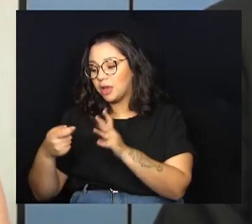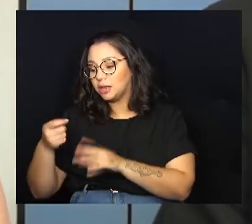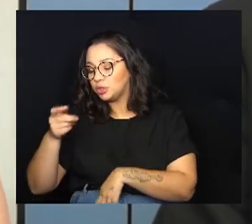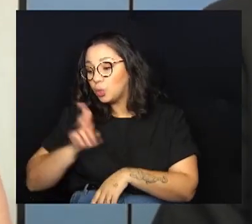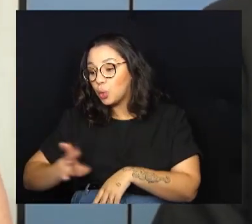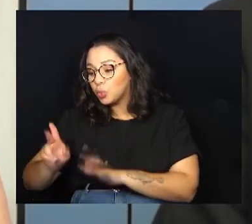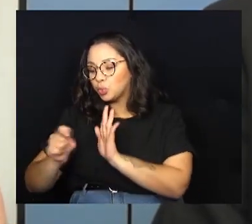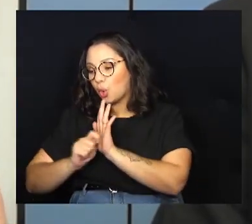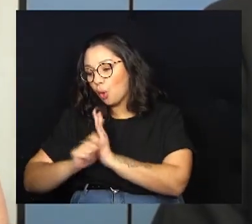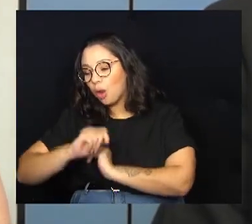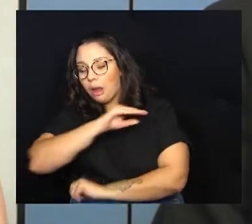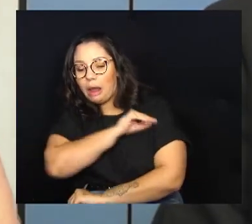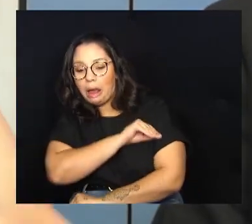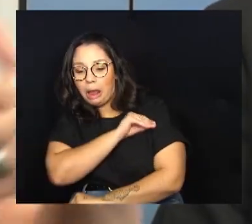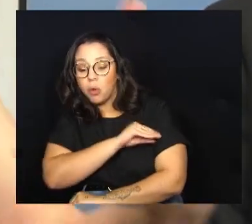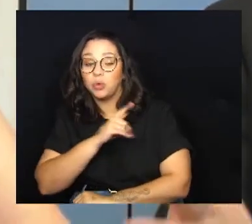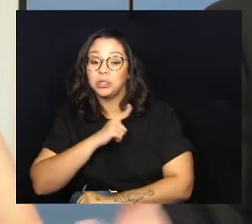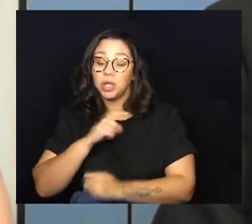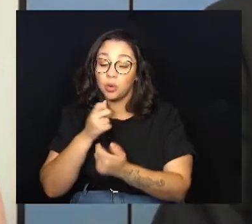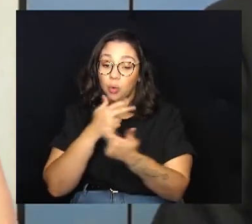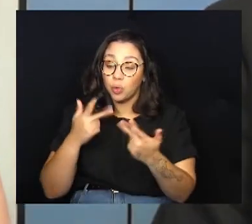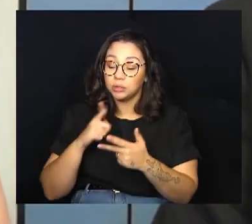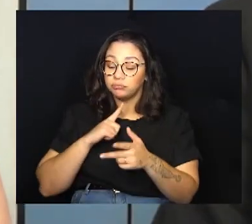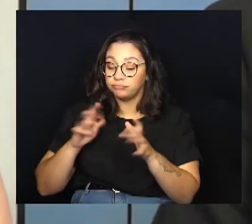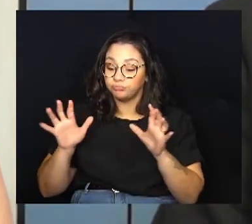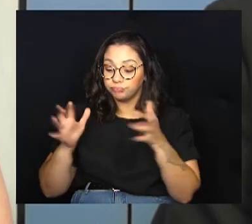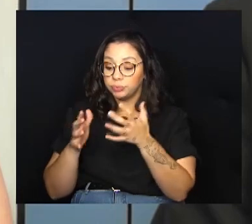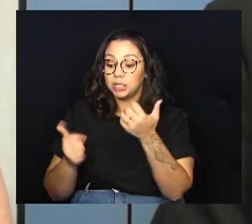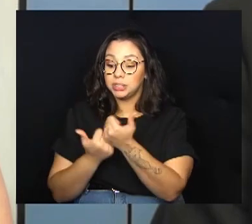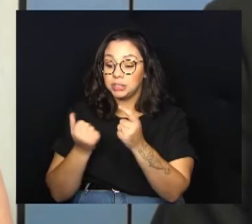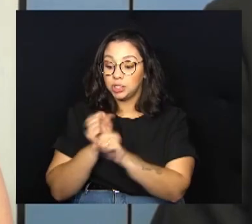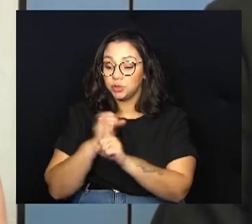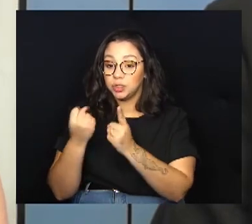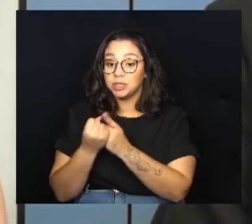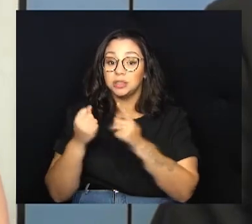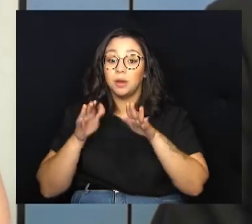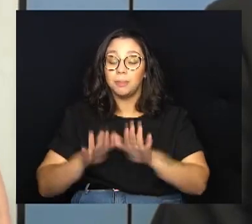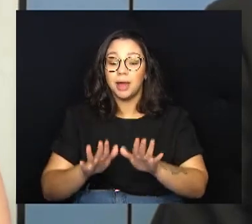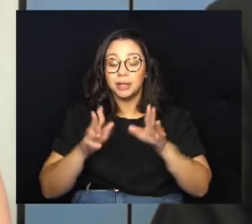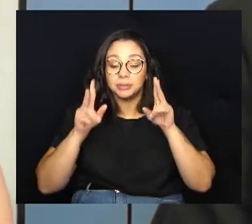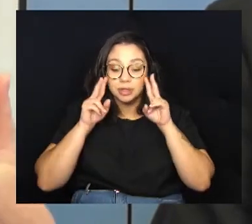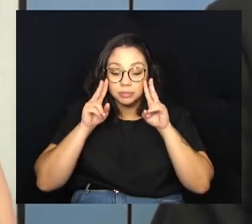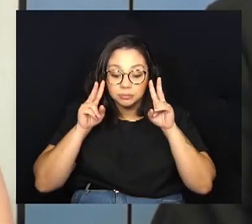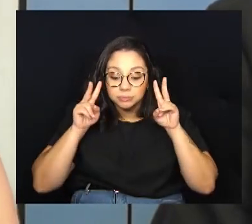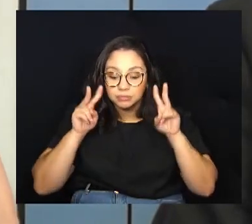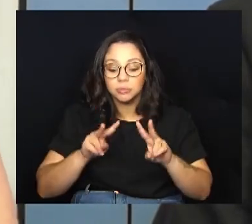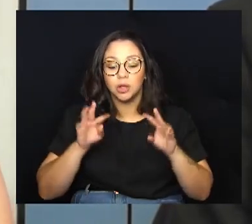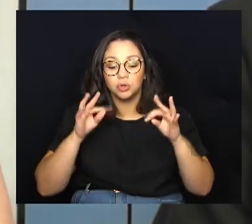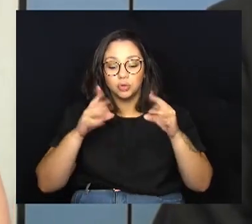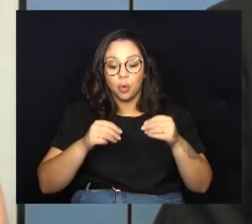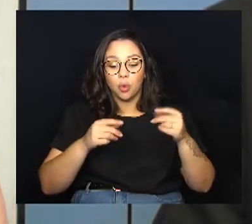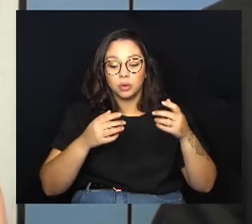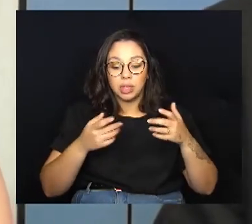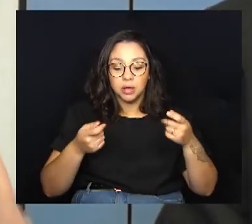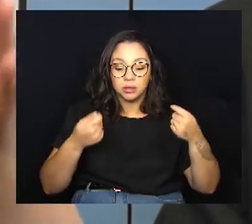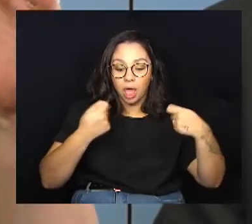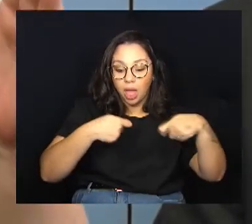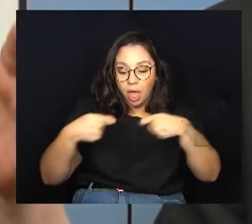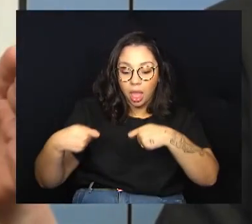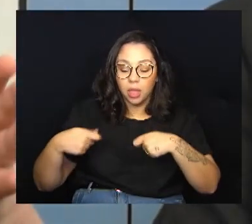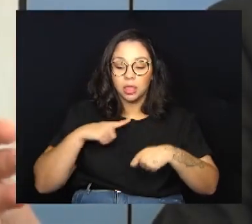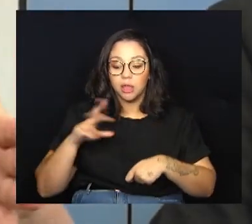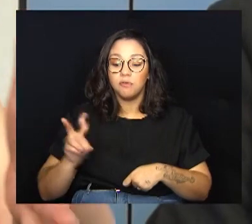Secretaria de Assistência Social, juntamente com os gestores, que é o Padre Haroldo, que é o Comem, entendeu? Tudo